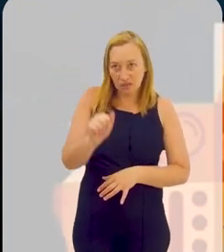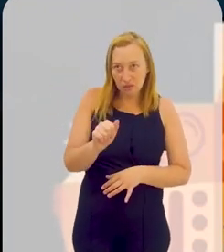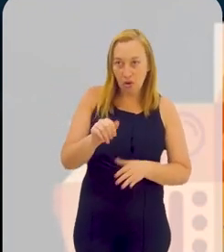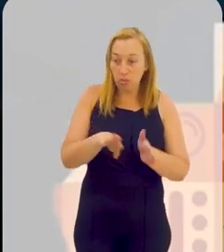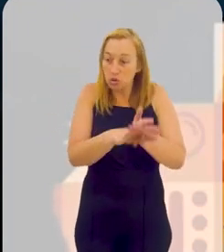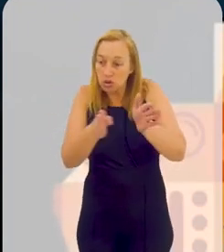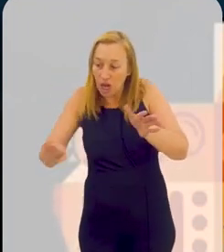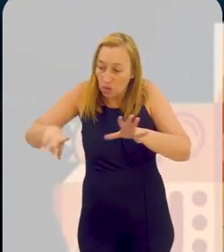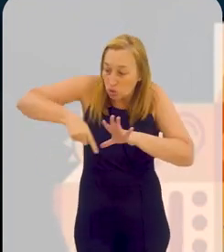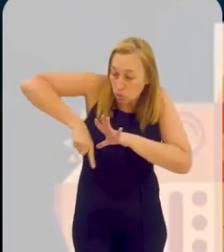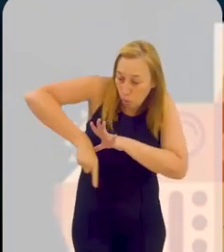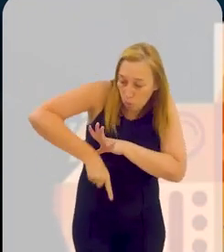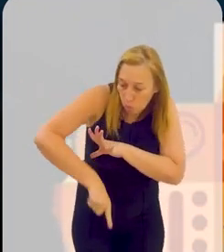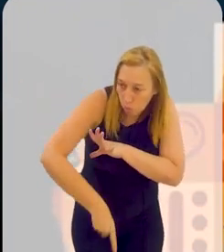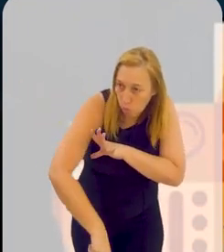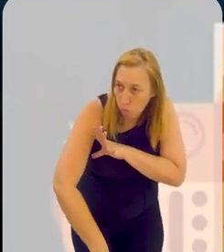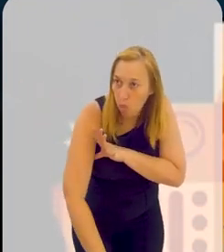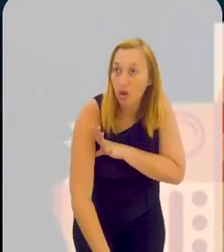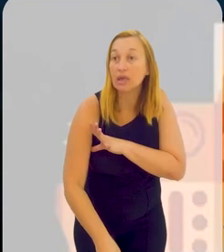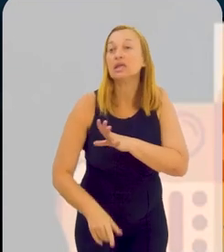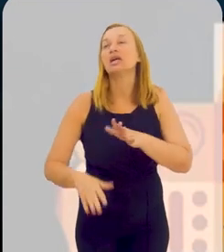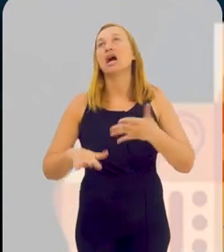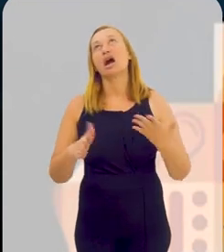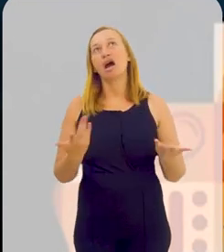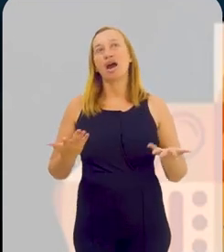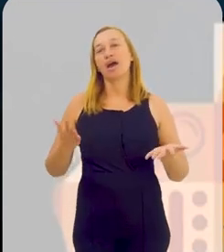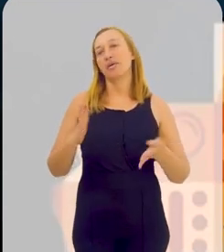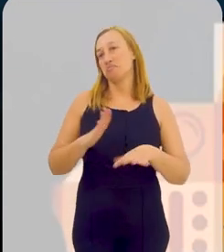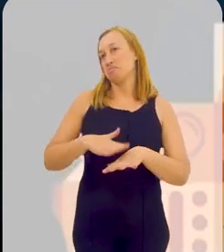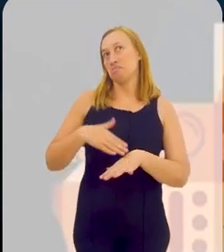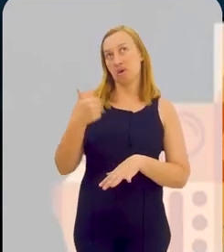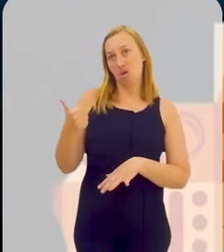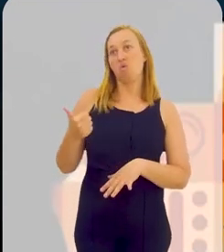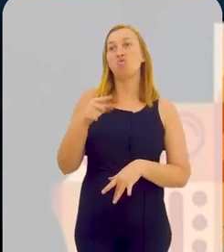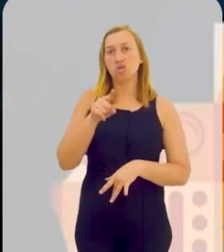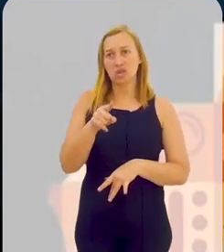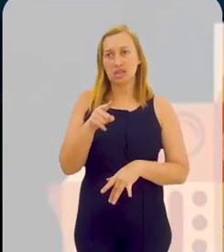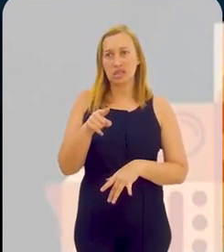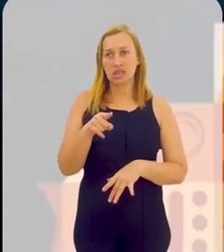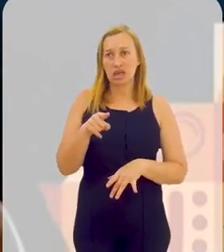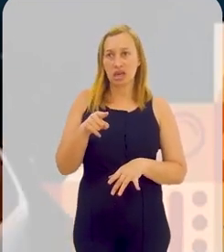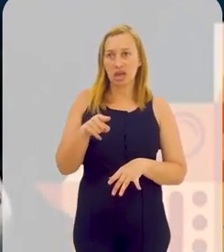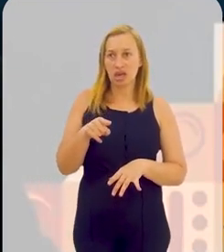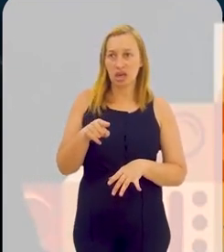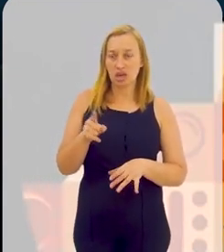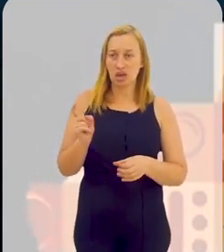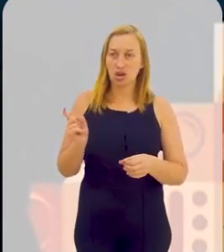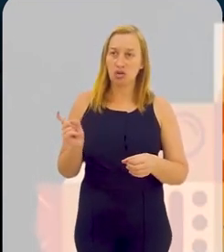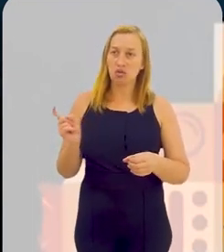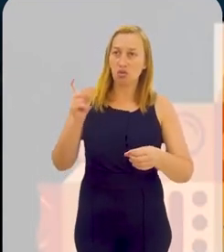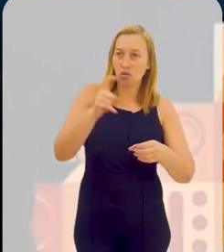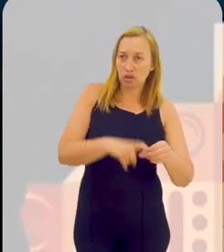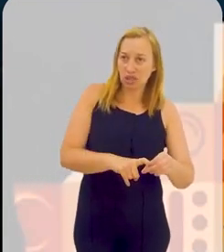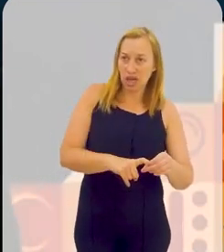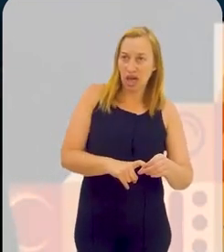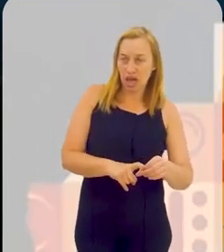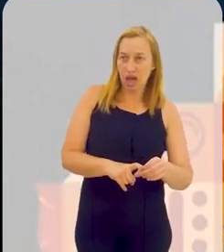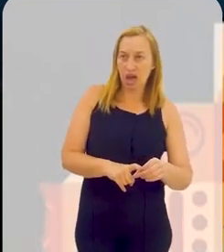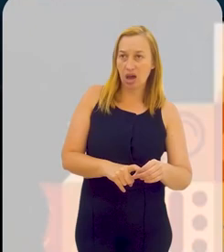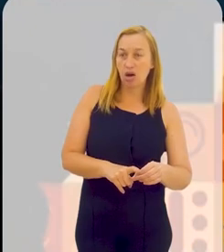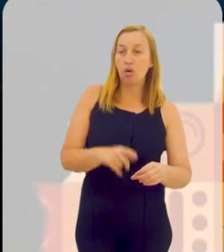né? Em águas muito profundas, né? Muitas vezes é muito mais vantagem você reinjetar o gás que